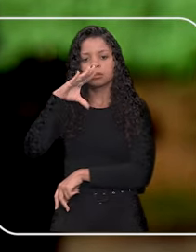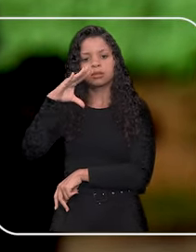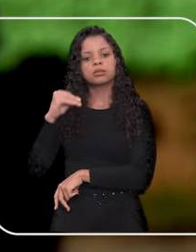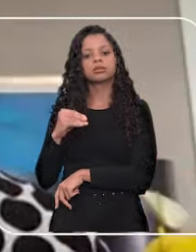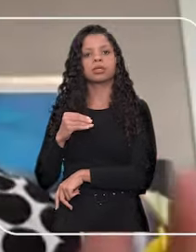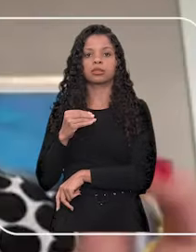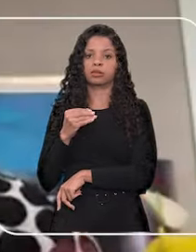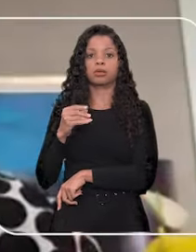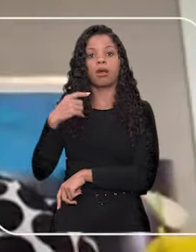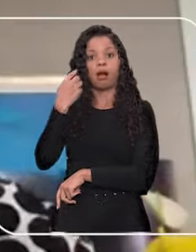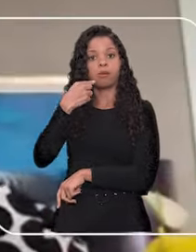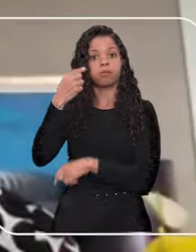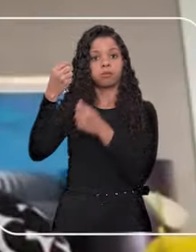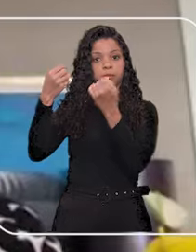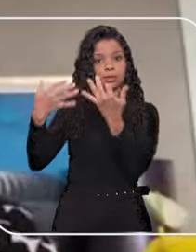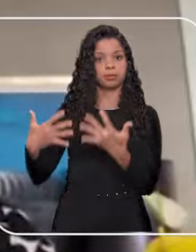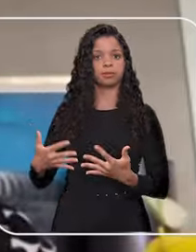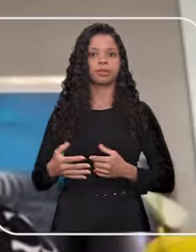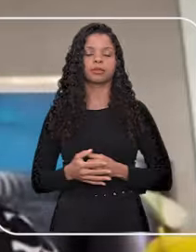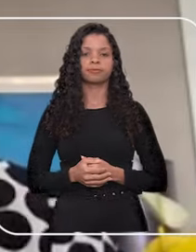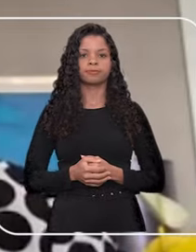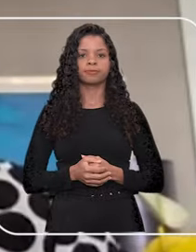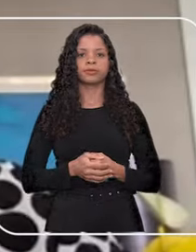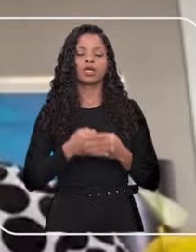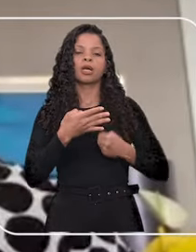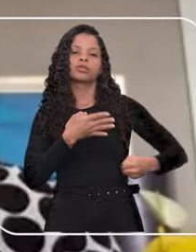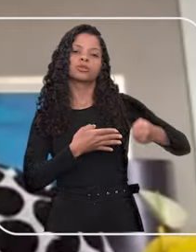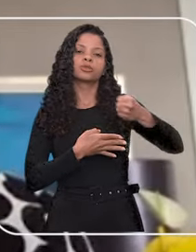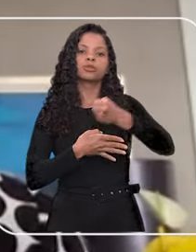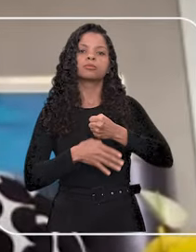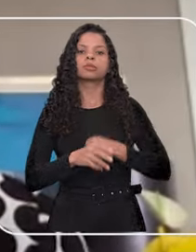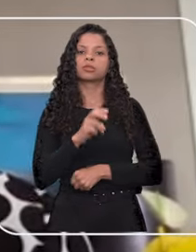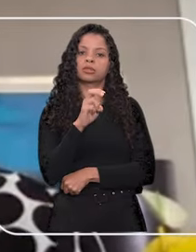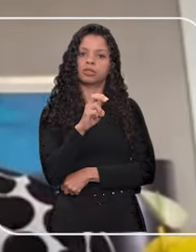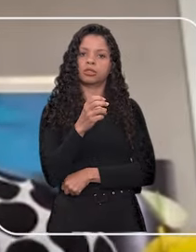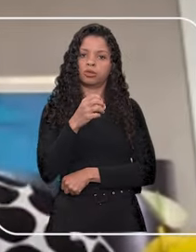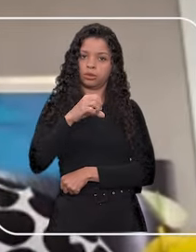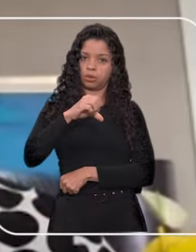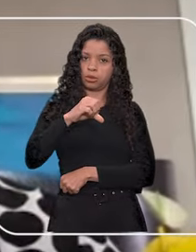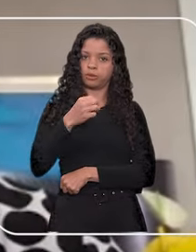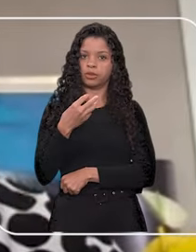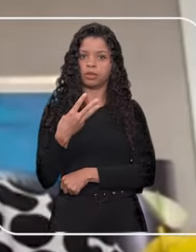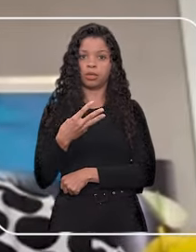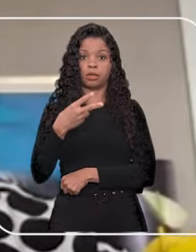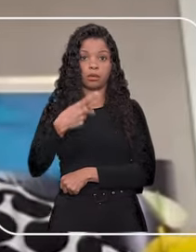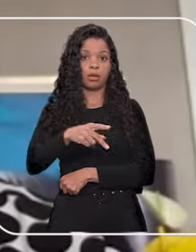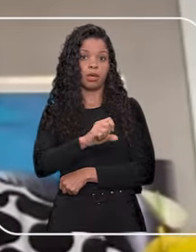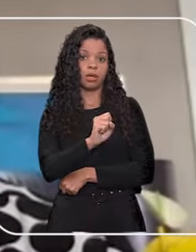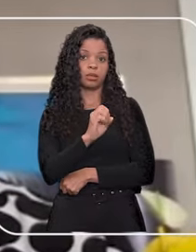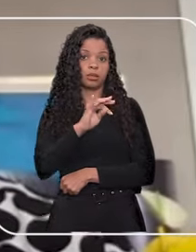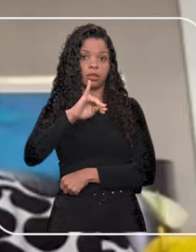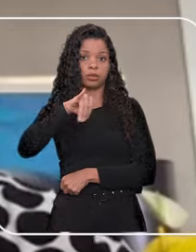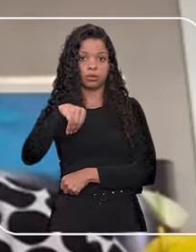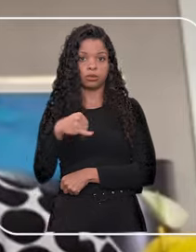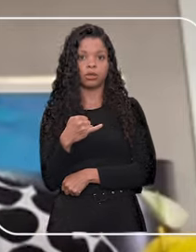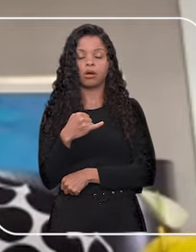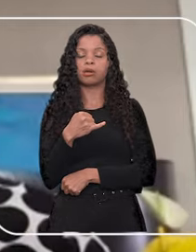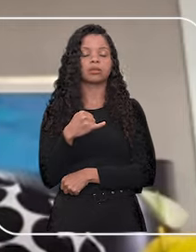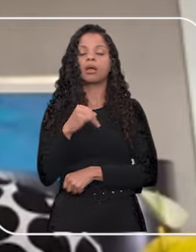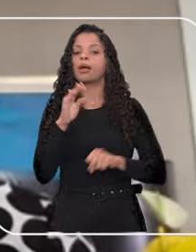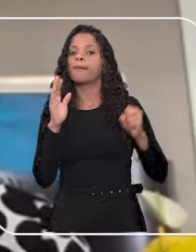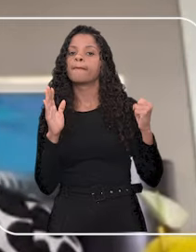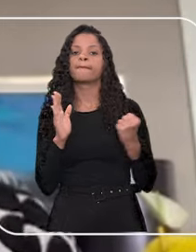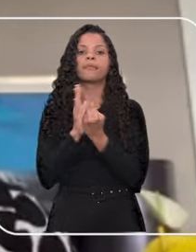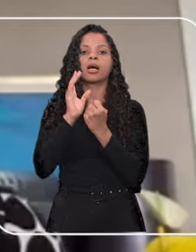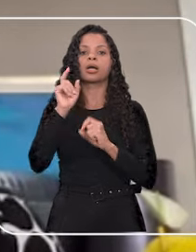adolescentes como explica esta advogada a súmula 593 do STJ que